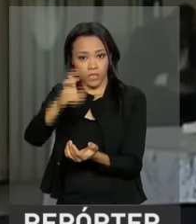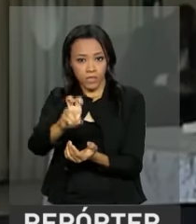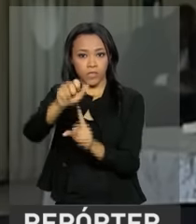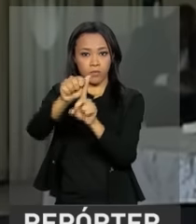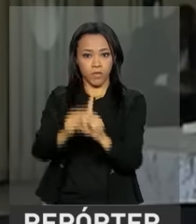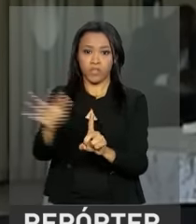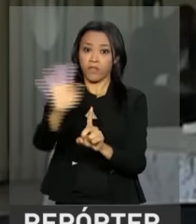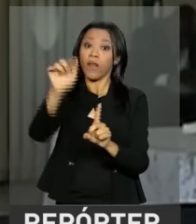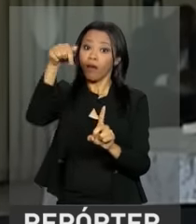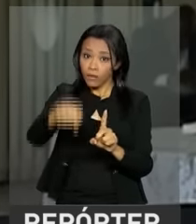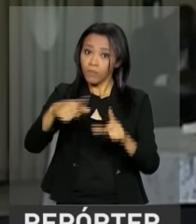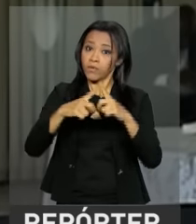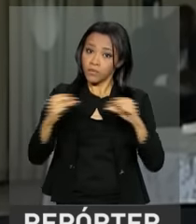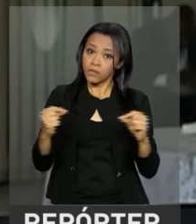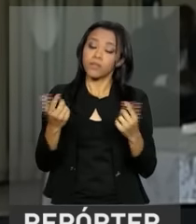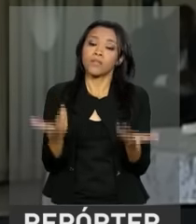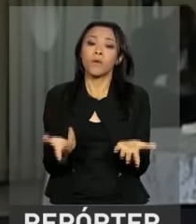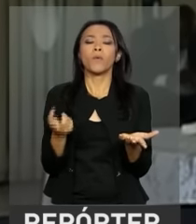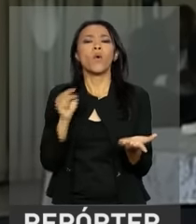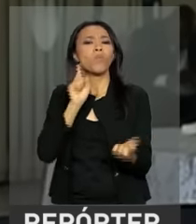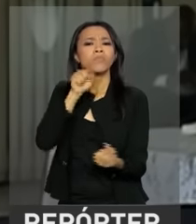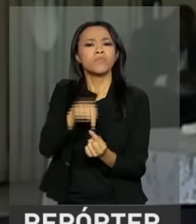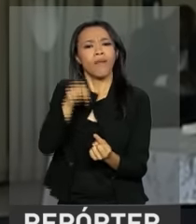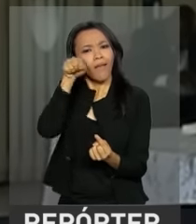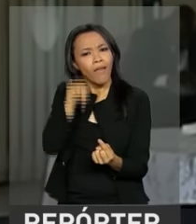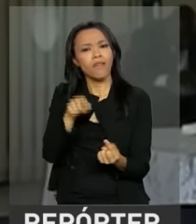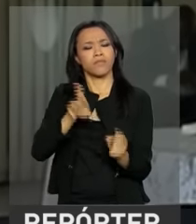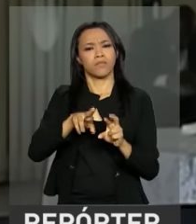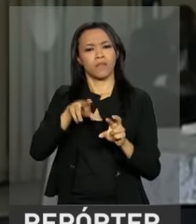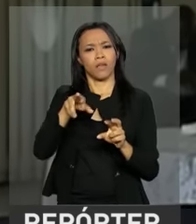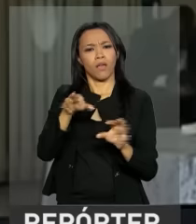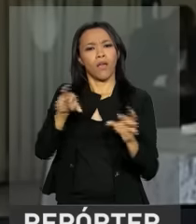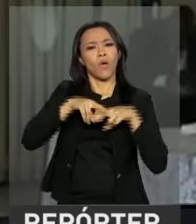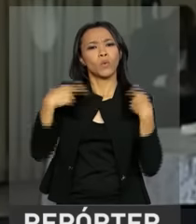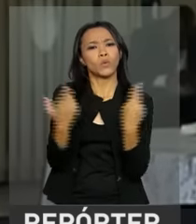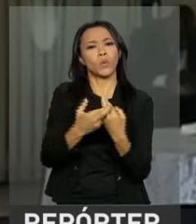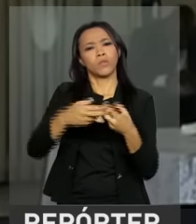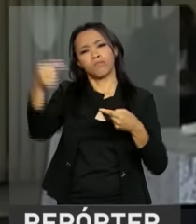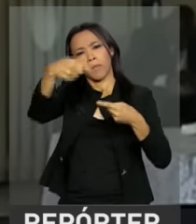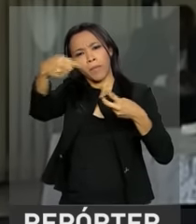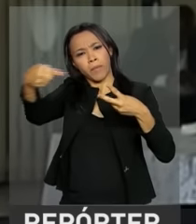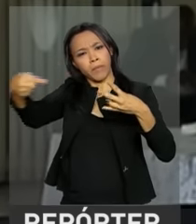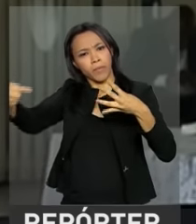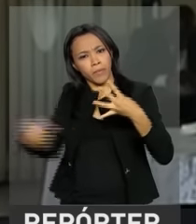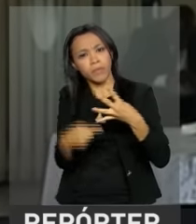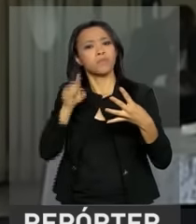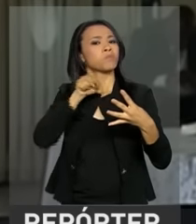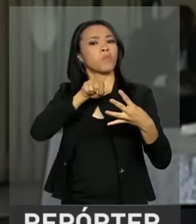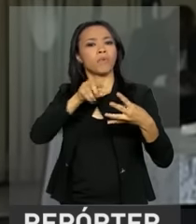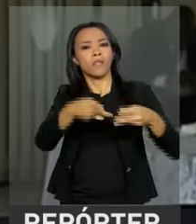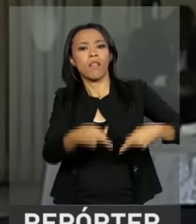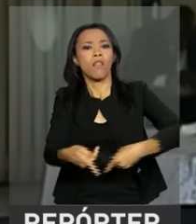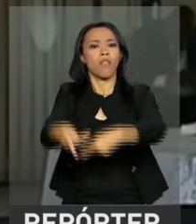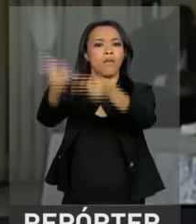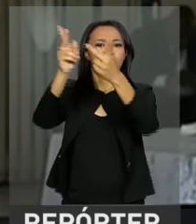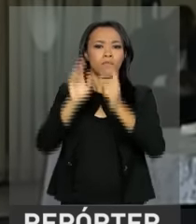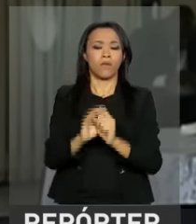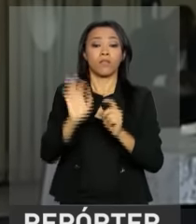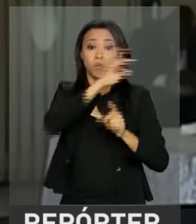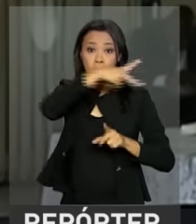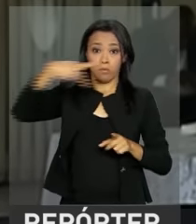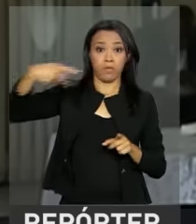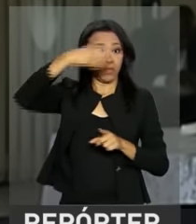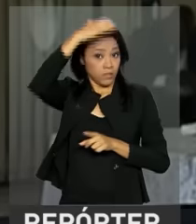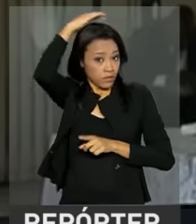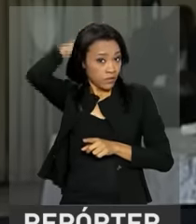também aqui em Brasília. E a ideia, então, é que a partir dessas reuniões sejam consolidadas uma série de recomendações para serem levadas para o presidente